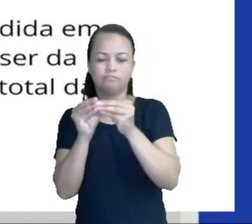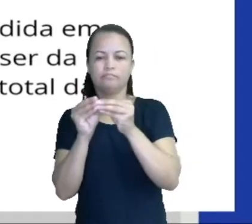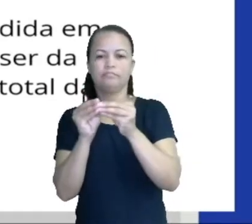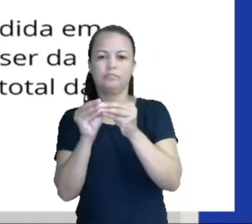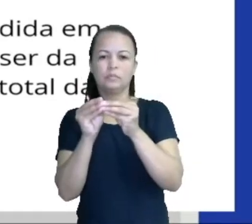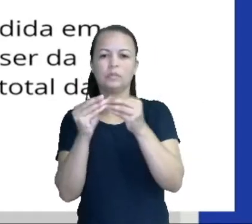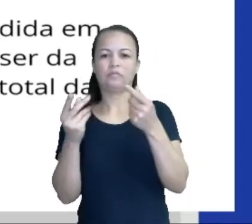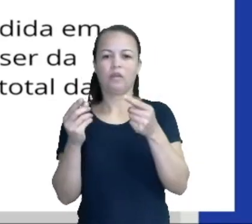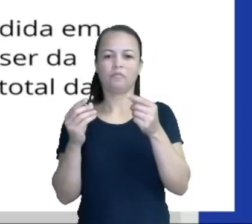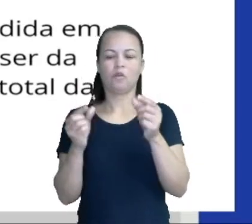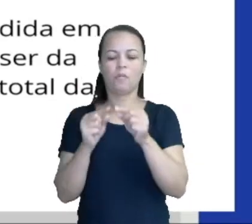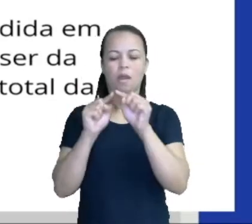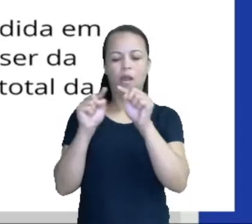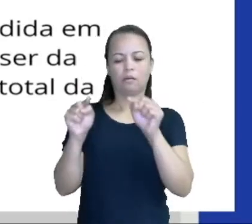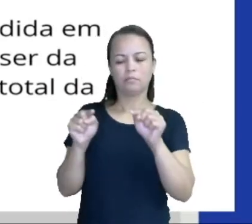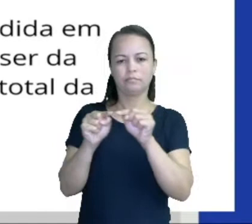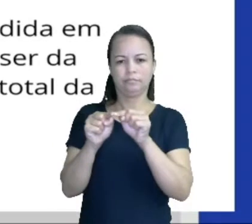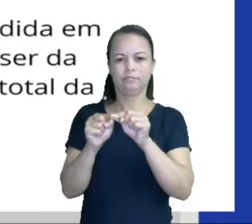um quadrinho.